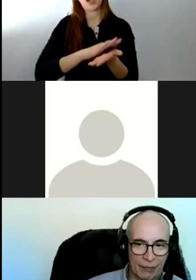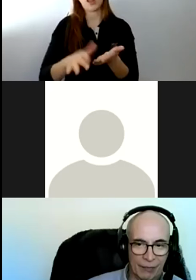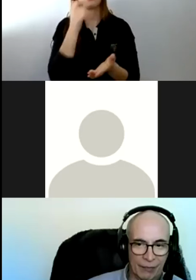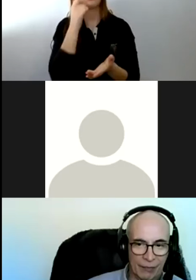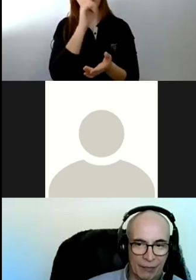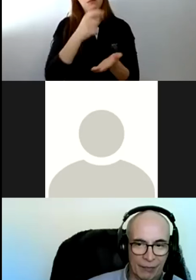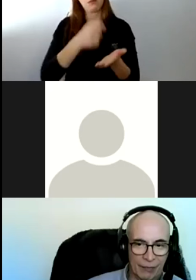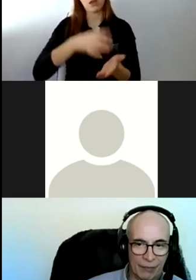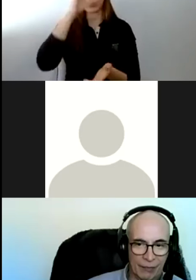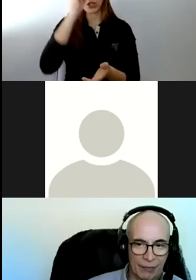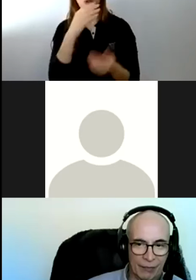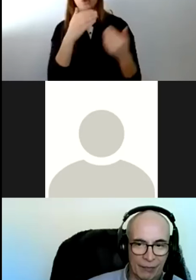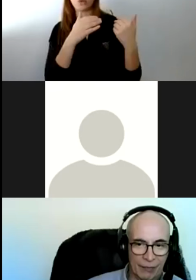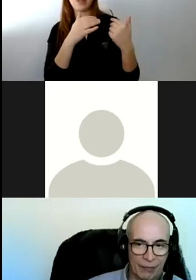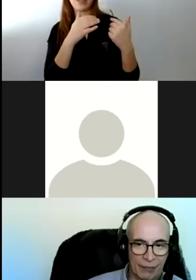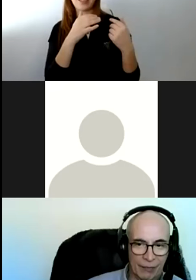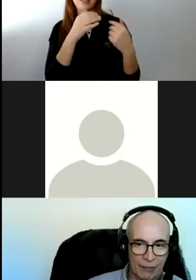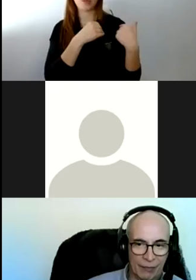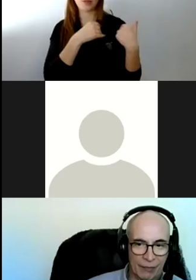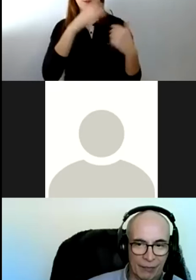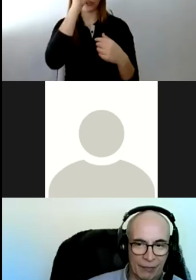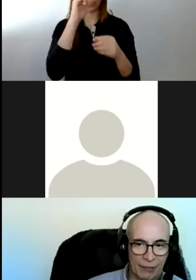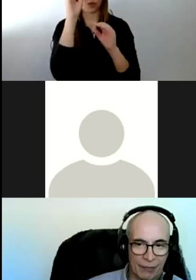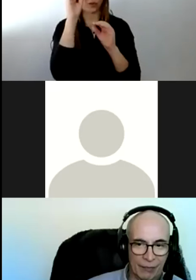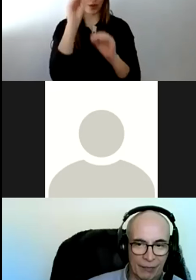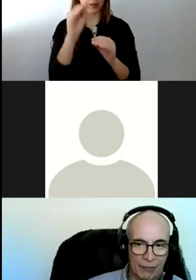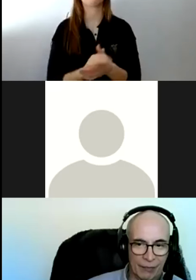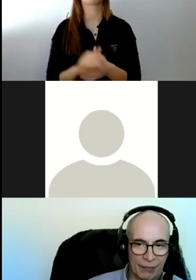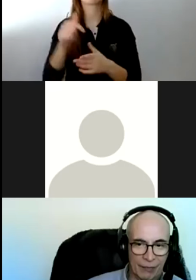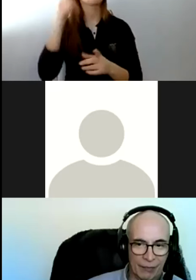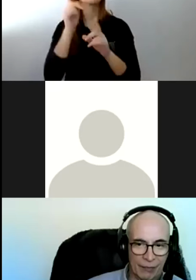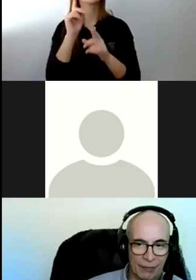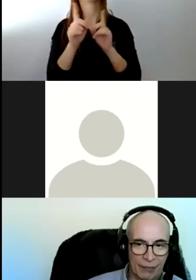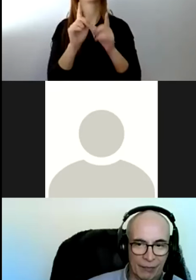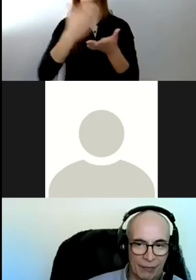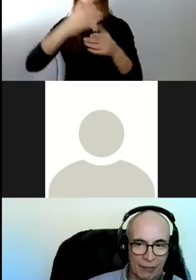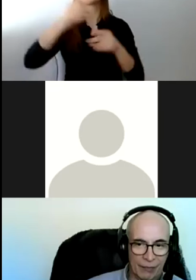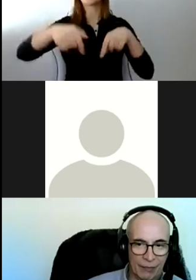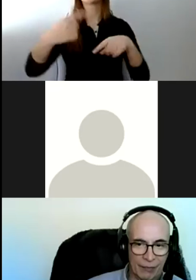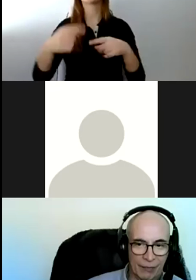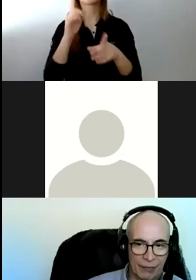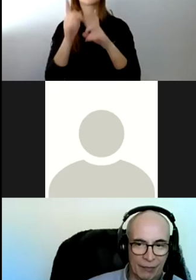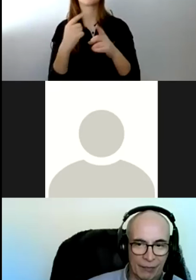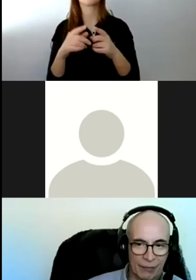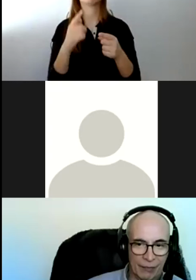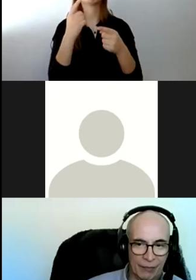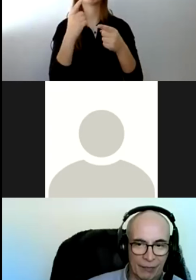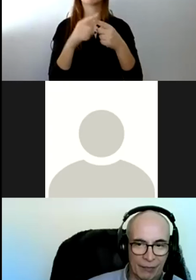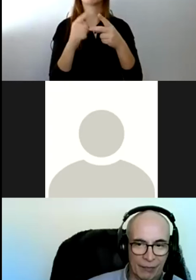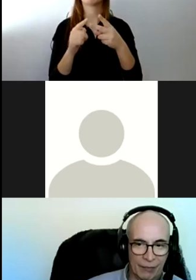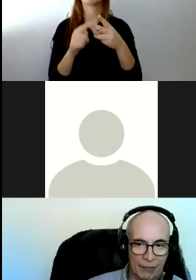Educação. No fim, o que importa reter é que a escola de hoje tem ao seu alcance um conjunto de instrumentos